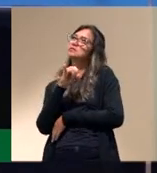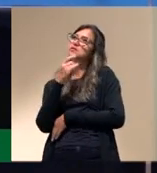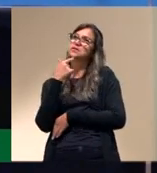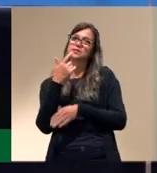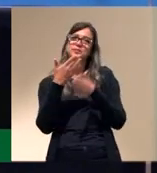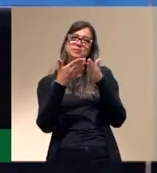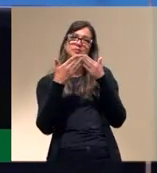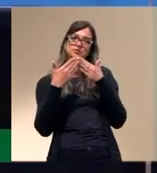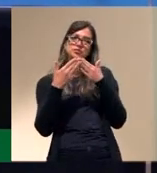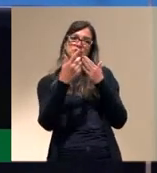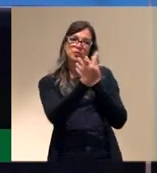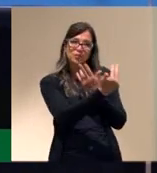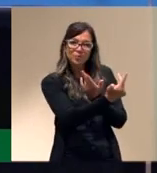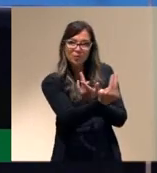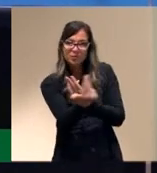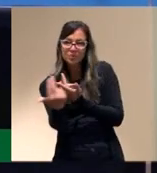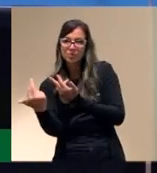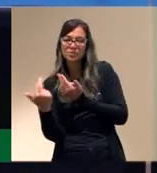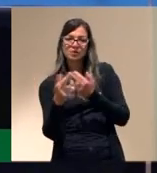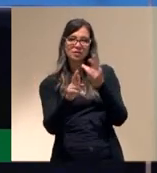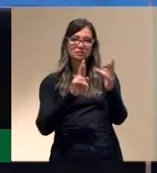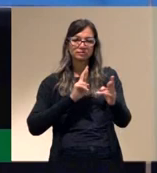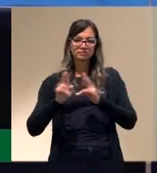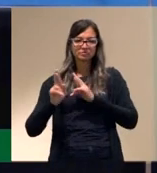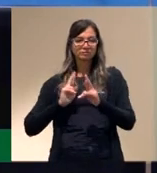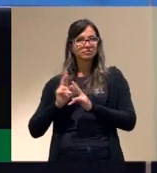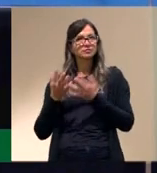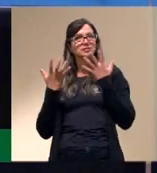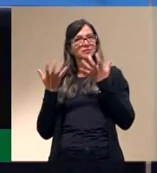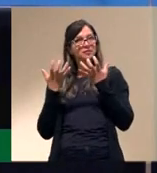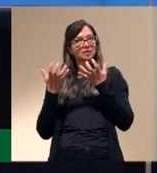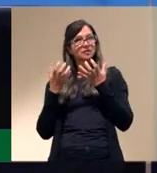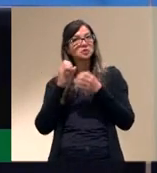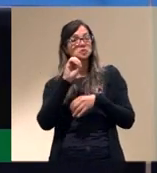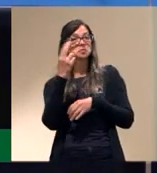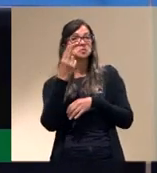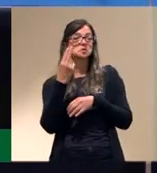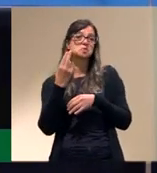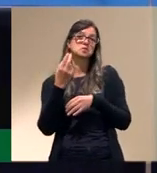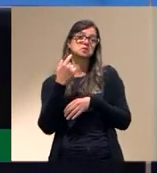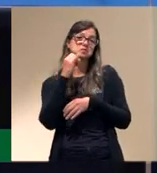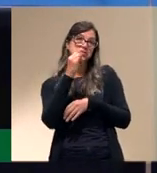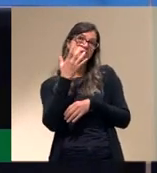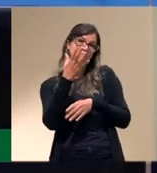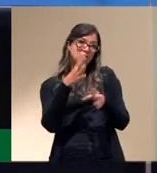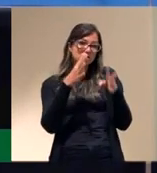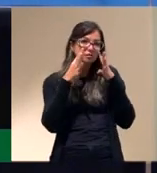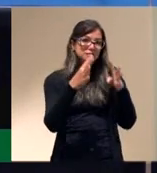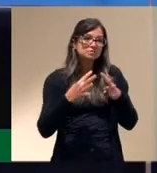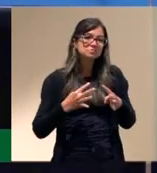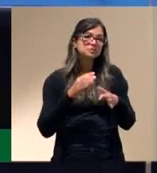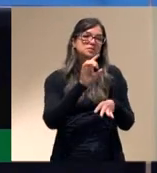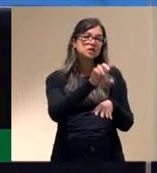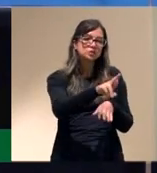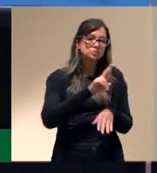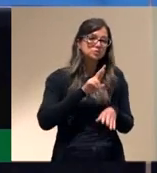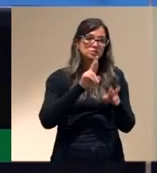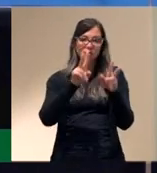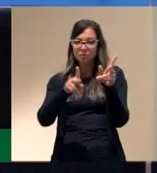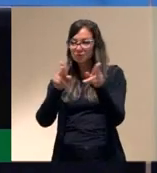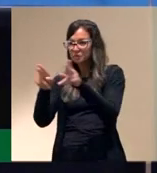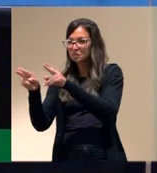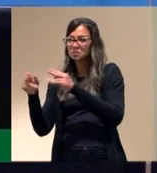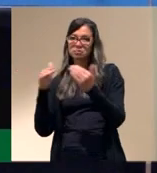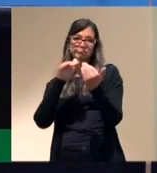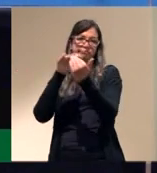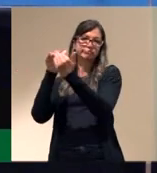mesma resposta? Ou se eu só escuto uma resposta padronizada em relação ao que eu pedi?